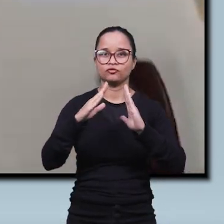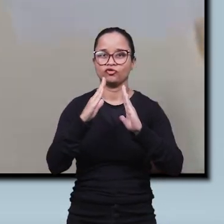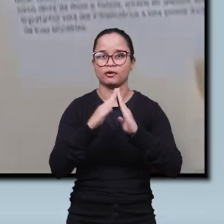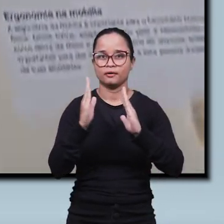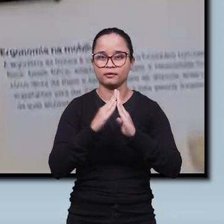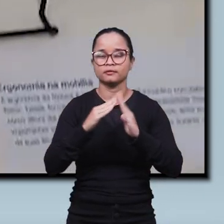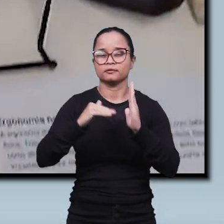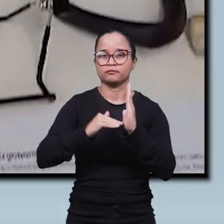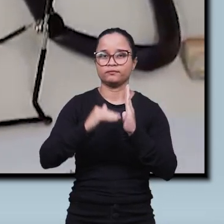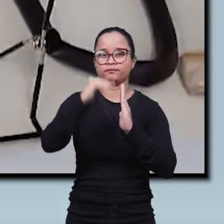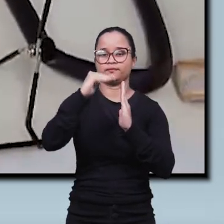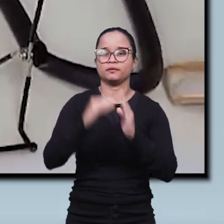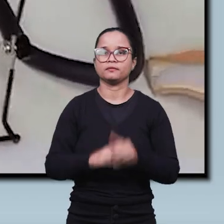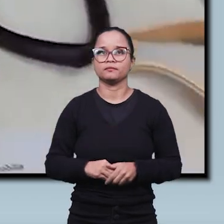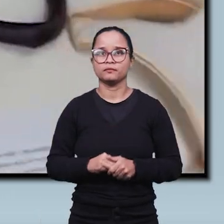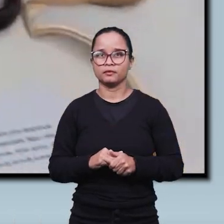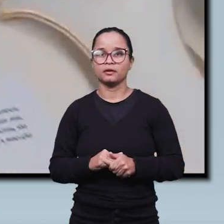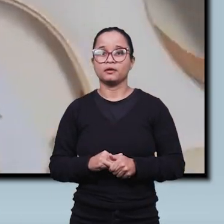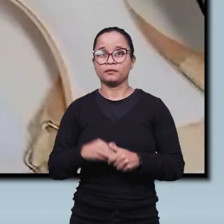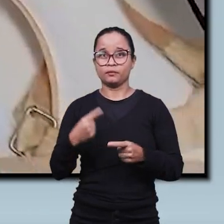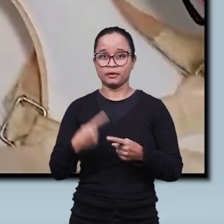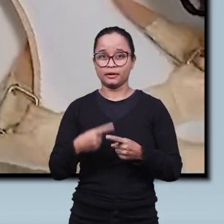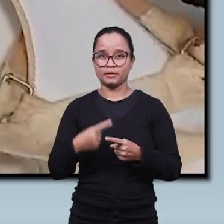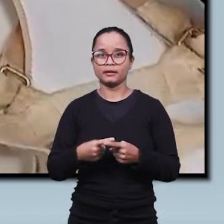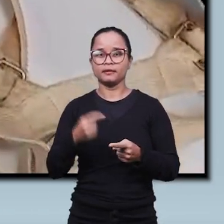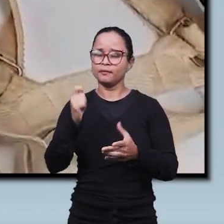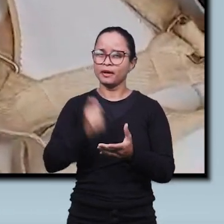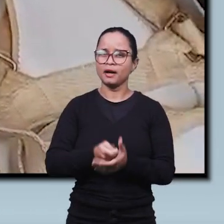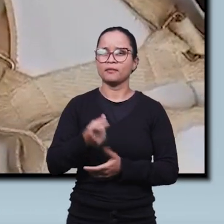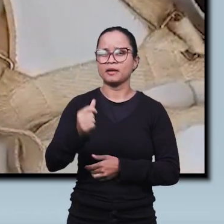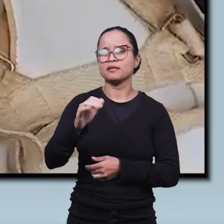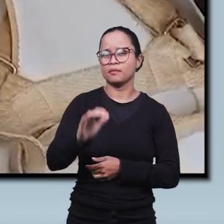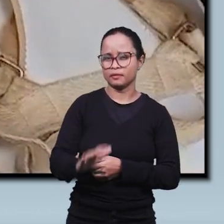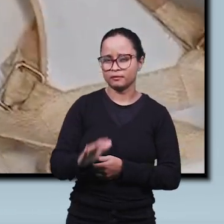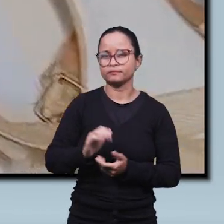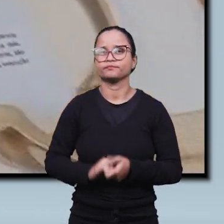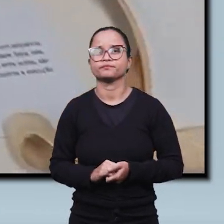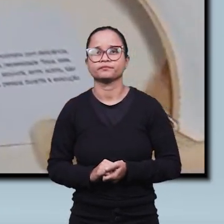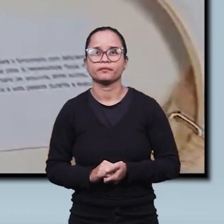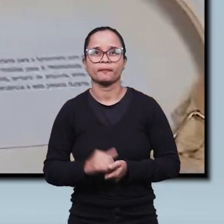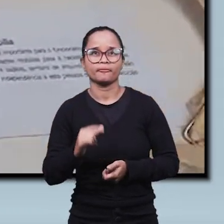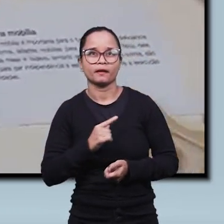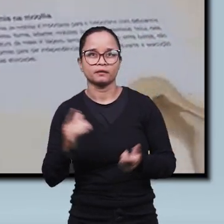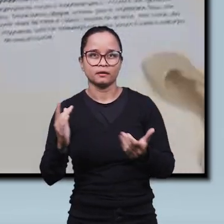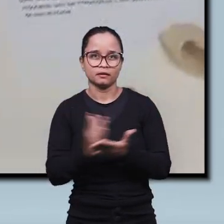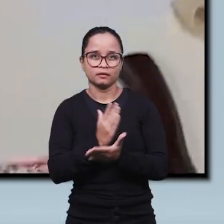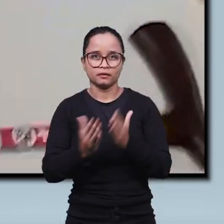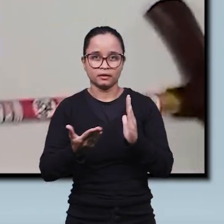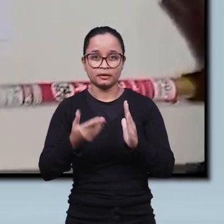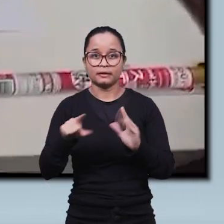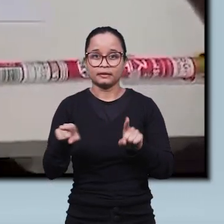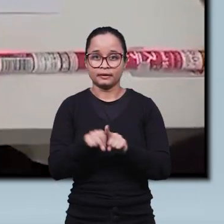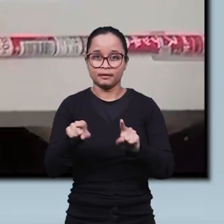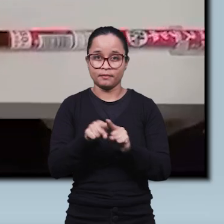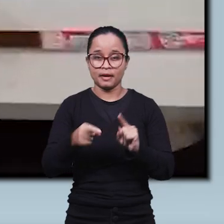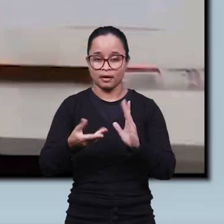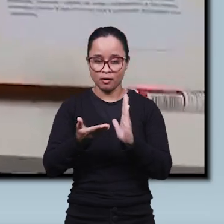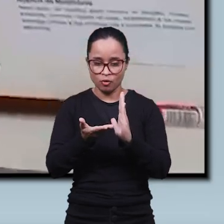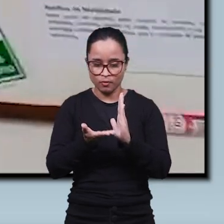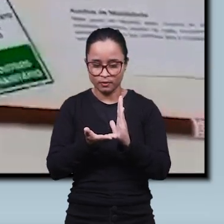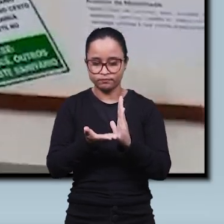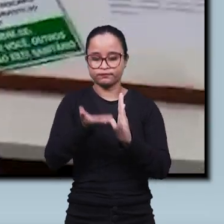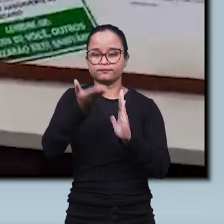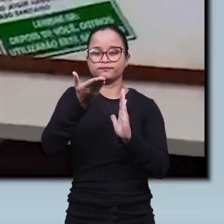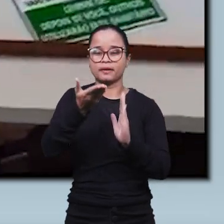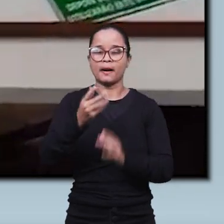elevadores residenciais com custo mais acessível. Também temos algumas plataformas também de